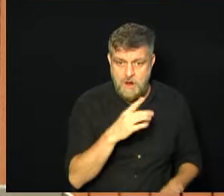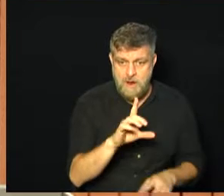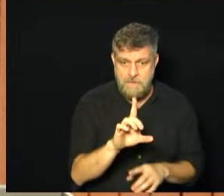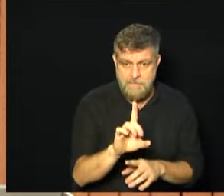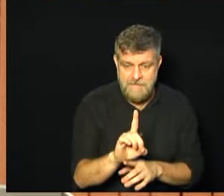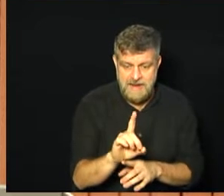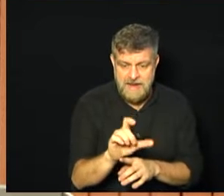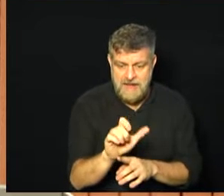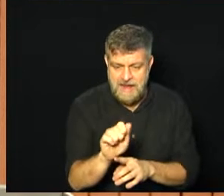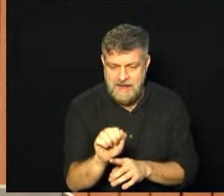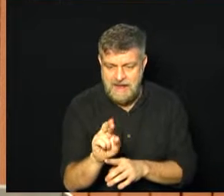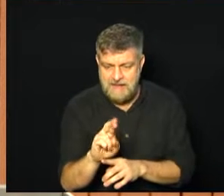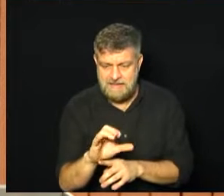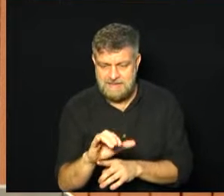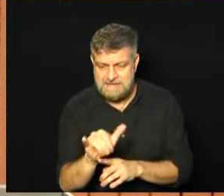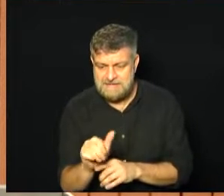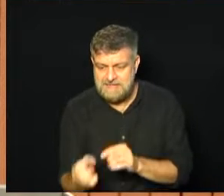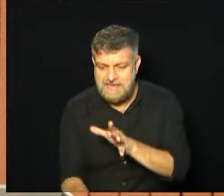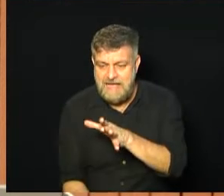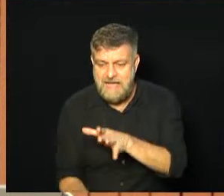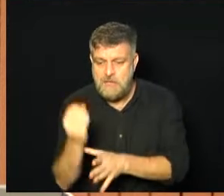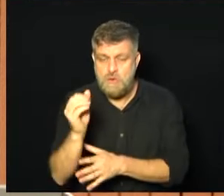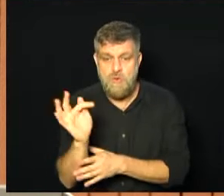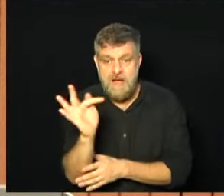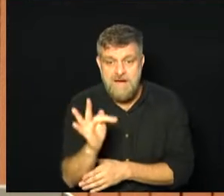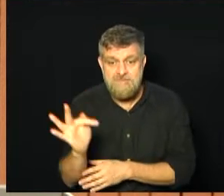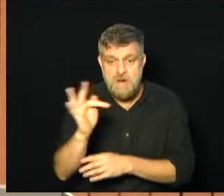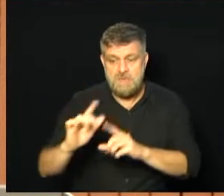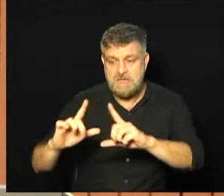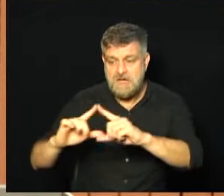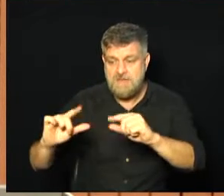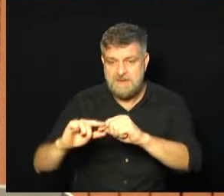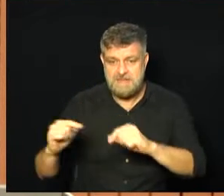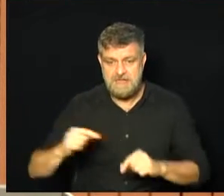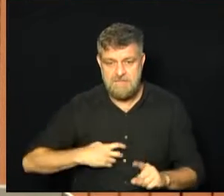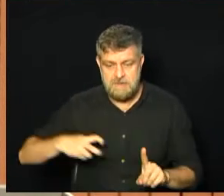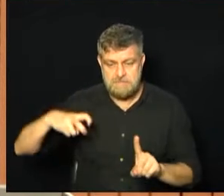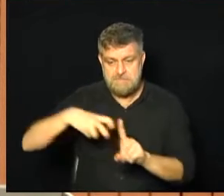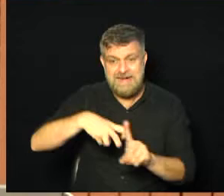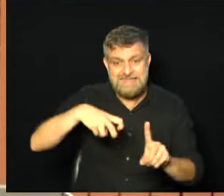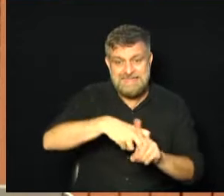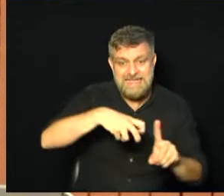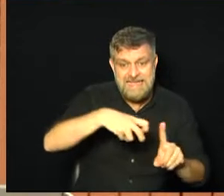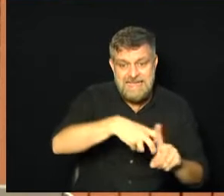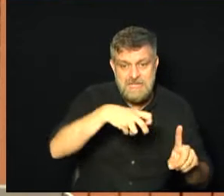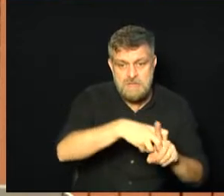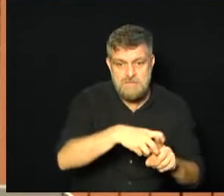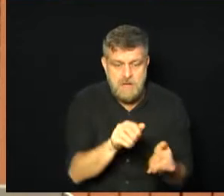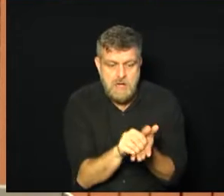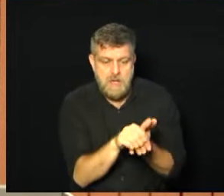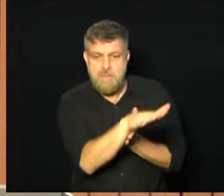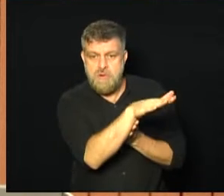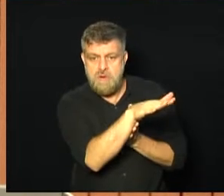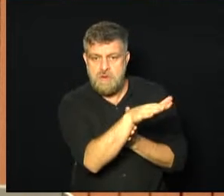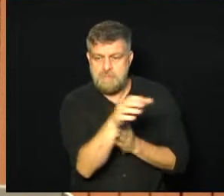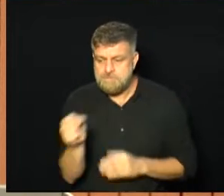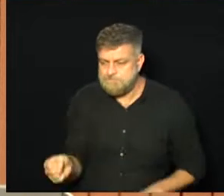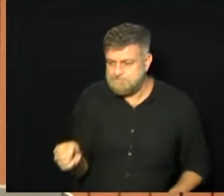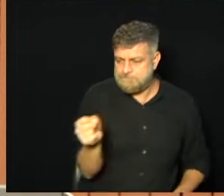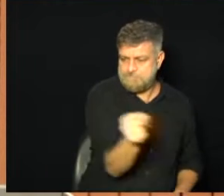Brasília, mas ele foi banido da Universidade de Brasília. Ele foi caçado, foi perseguido, foi